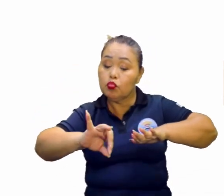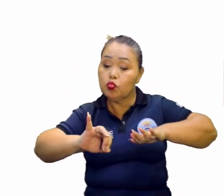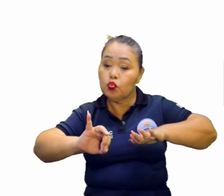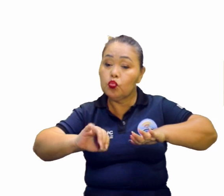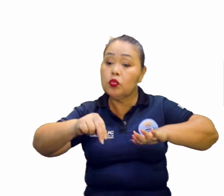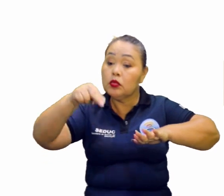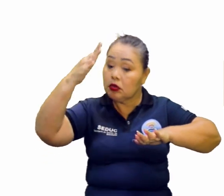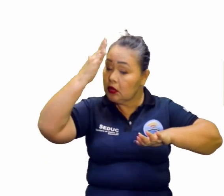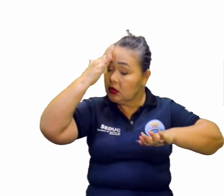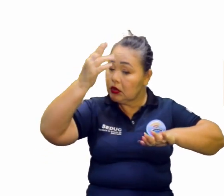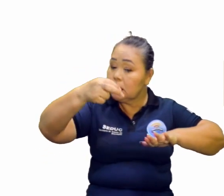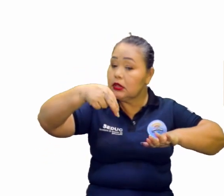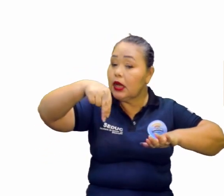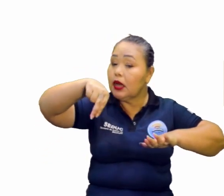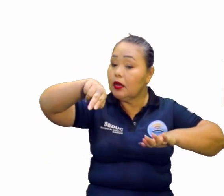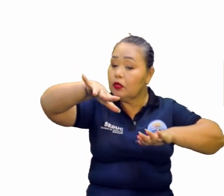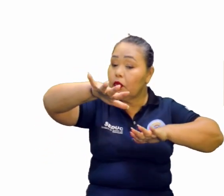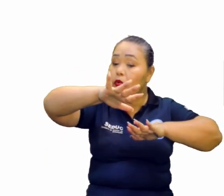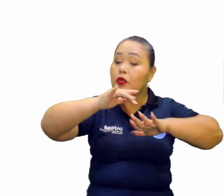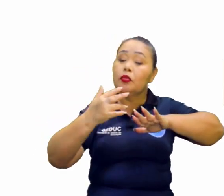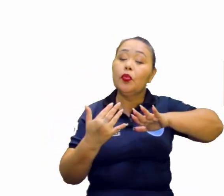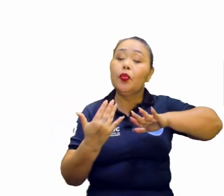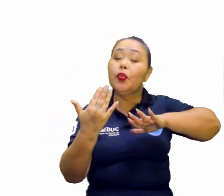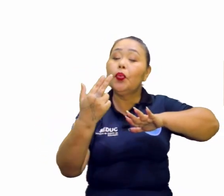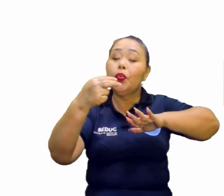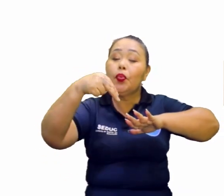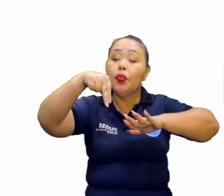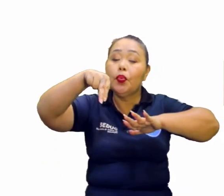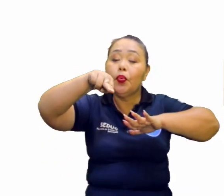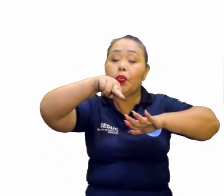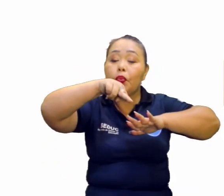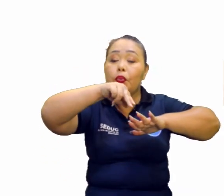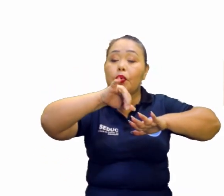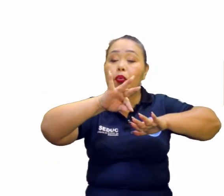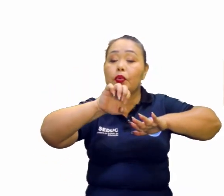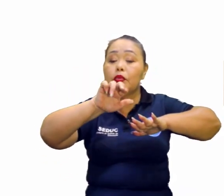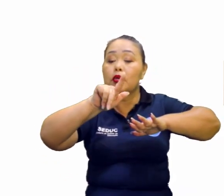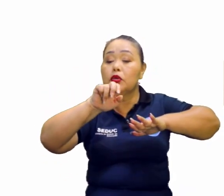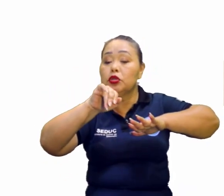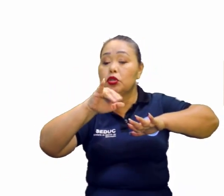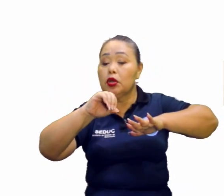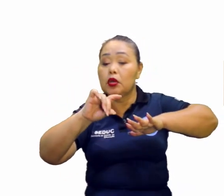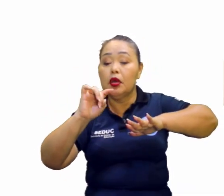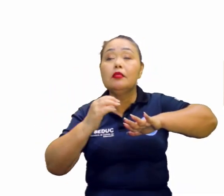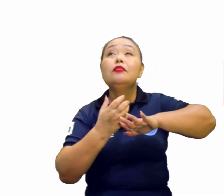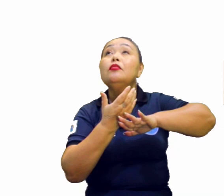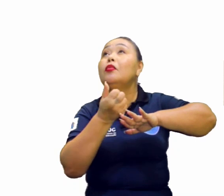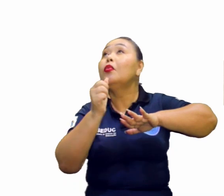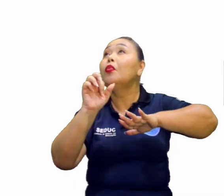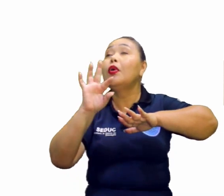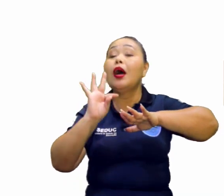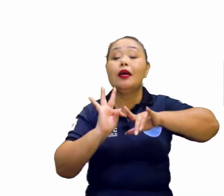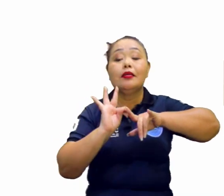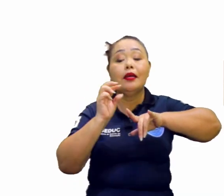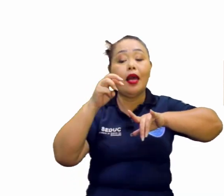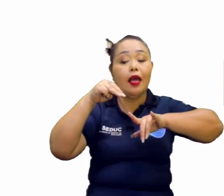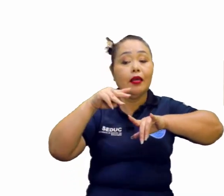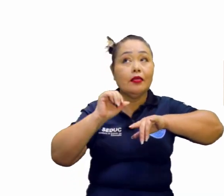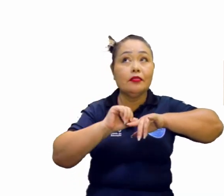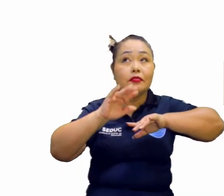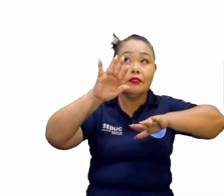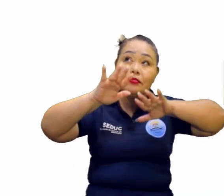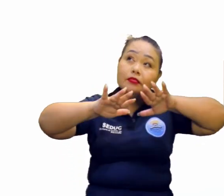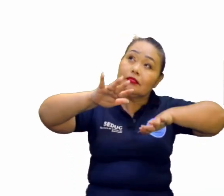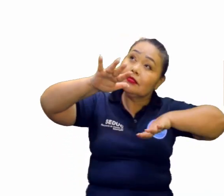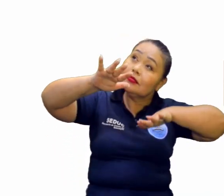está em estado gasoso, né, no espaço atmosférico, no ar atmosférico, só que ele, de acordo com a dinâmica